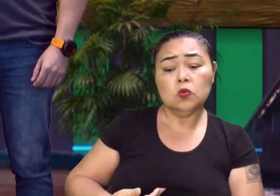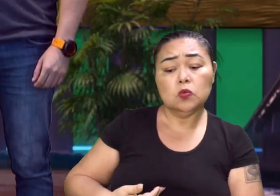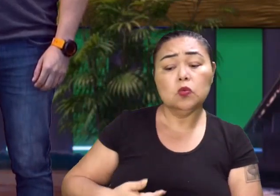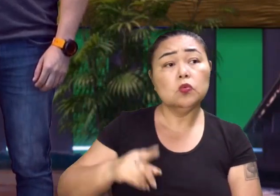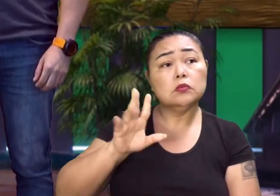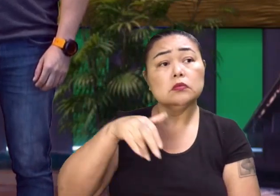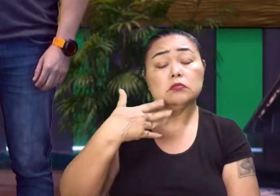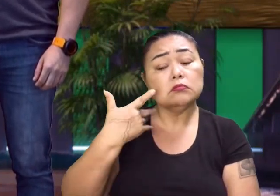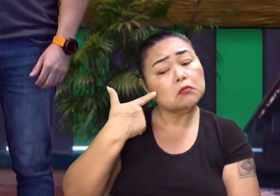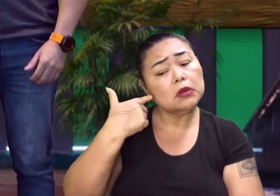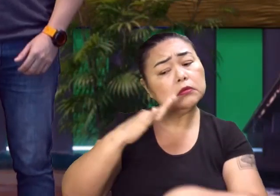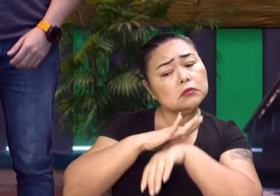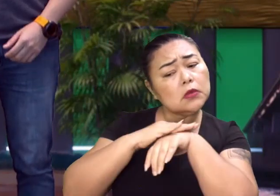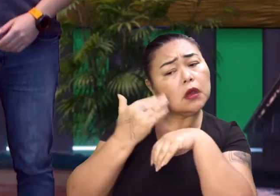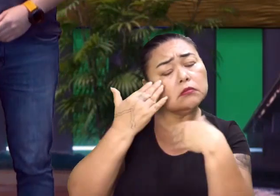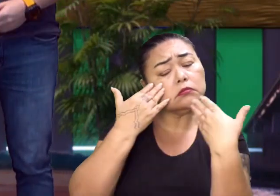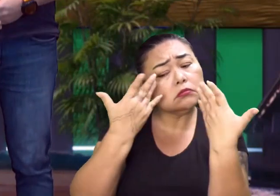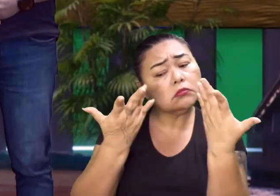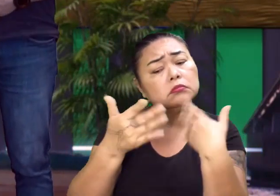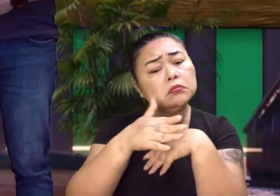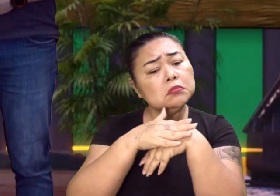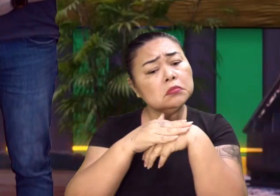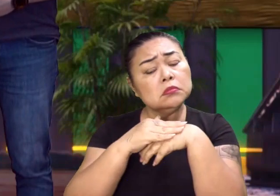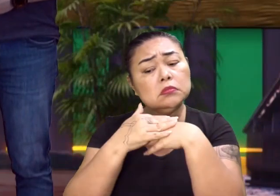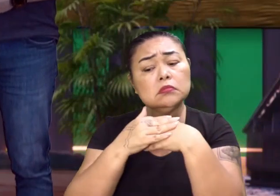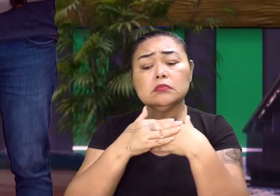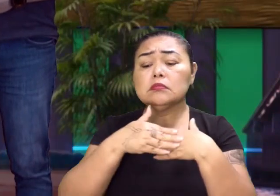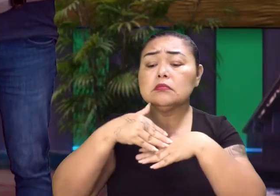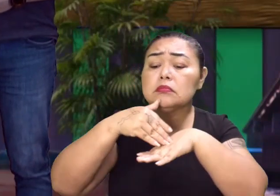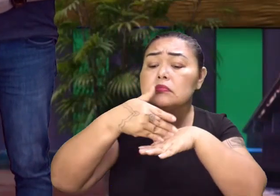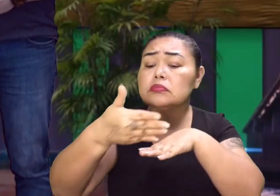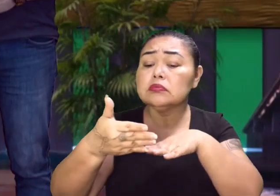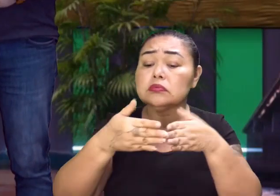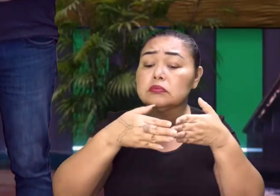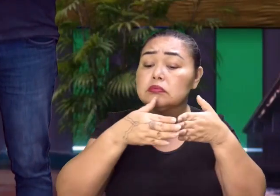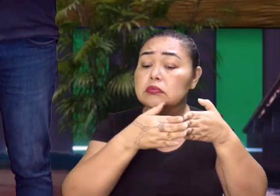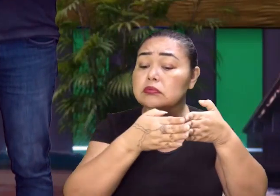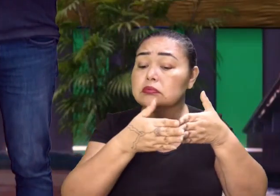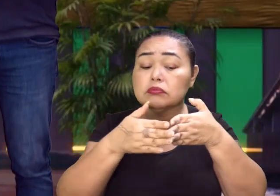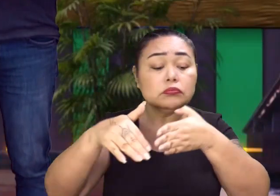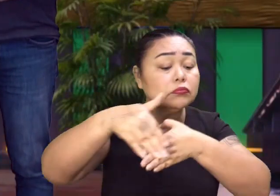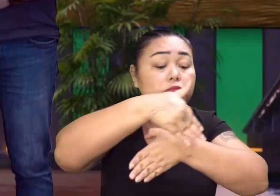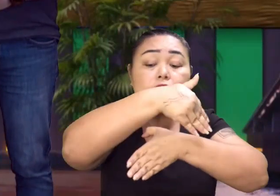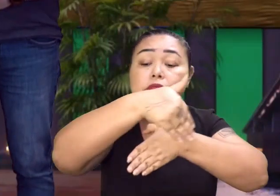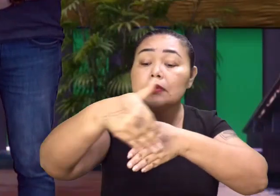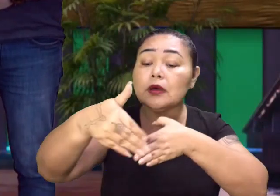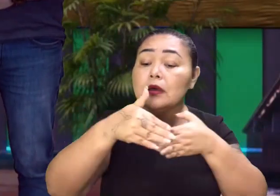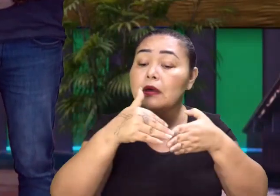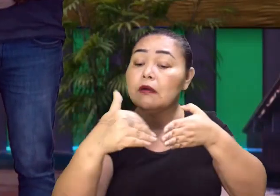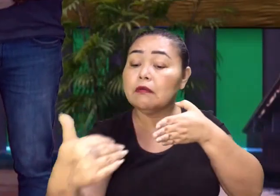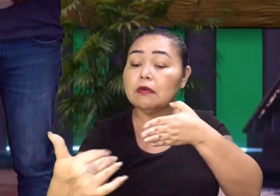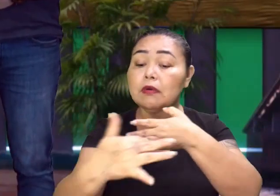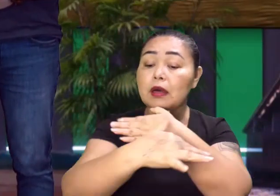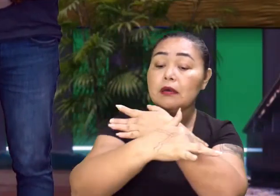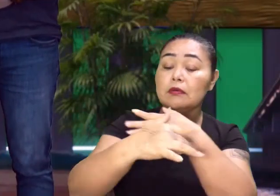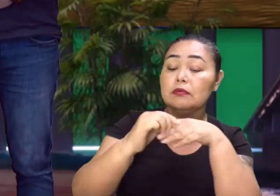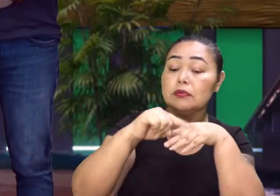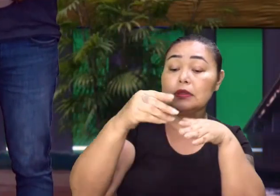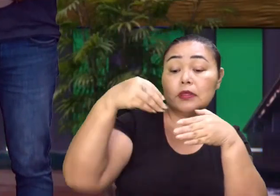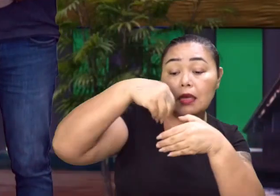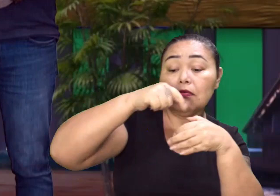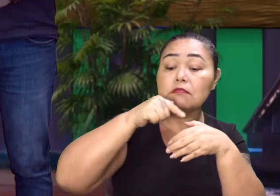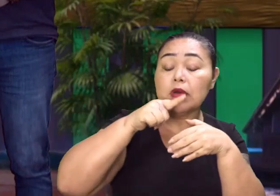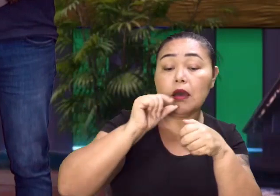mais carinho, né? Com mais afeto, as hidrovias. Exatamente. Não é isso? Porque é muito mais, é